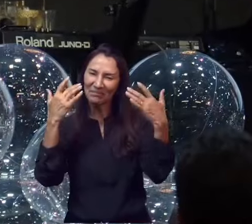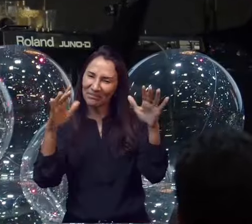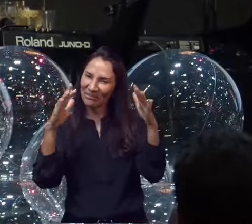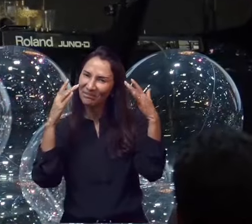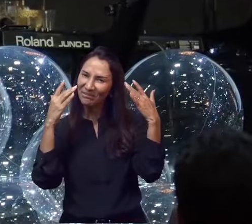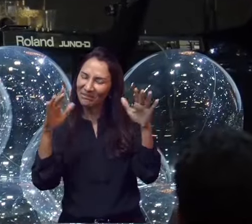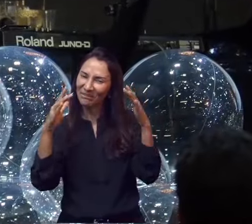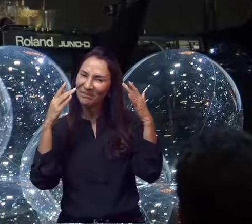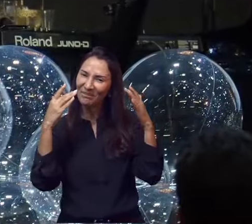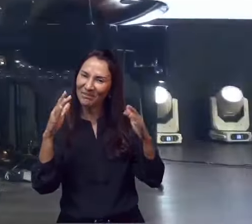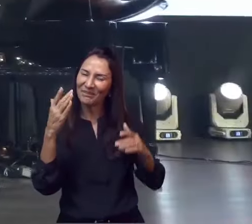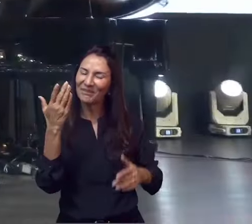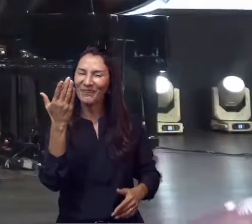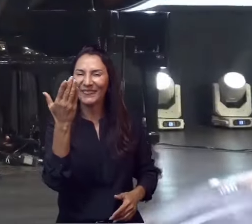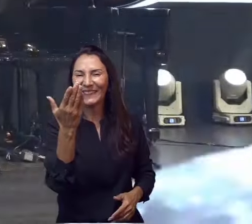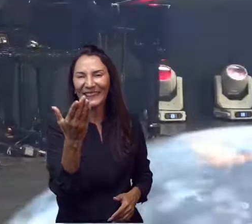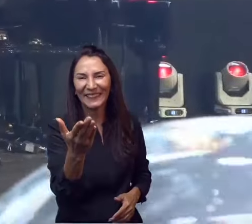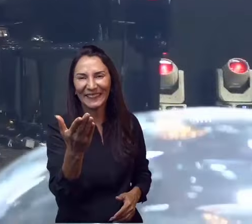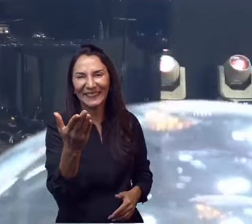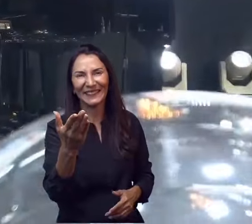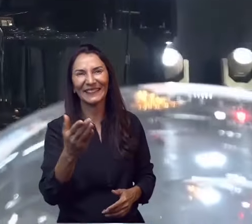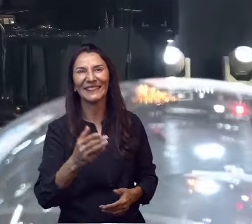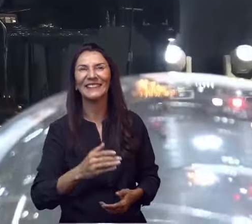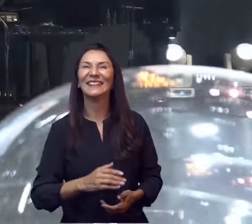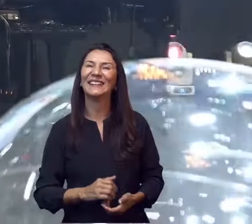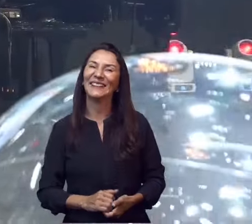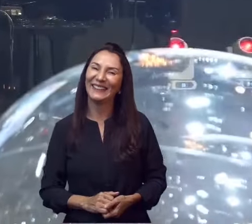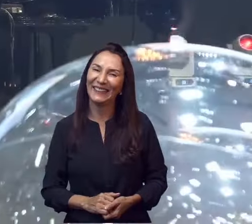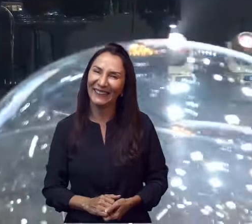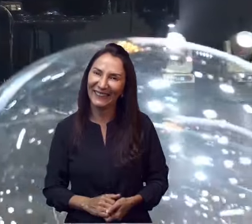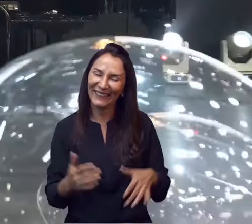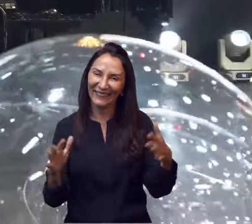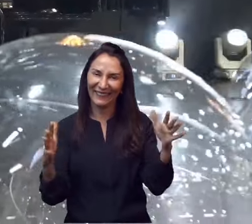happy birthday to you